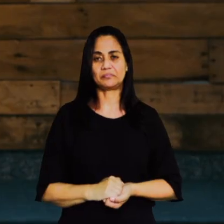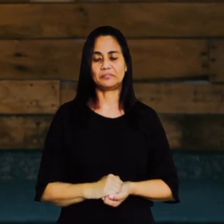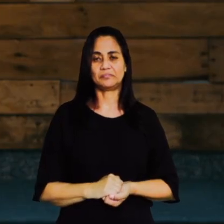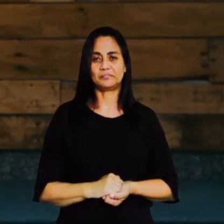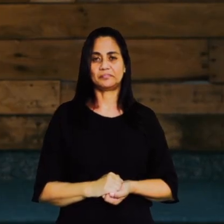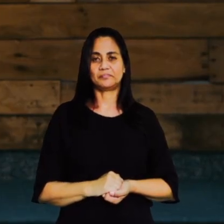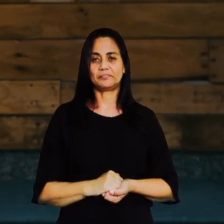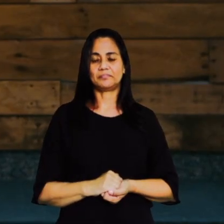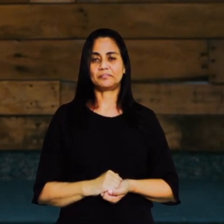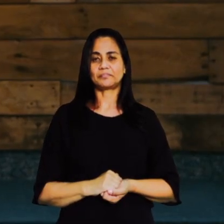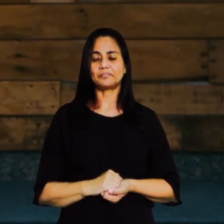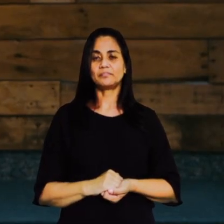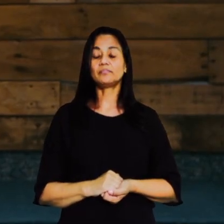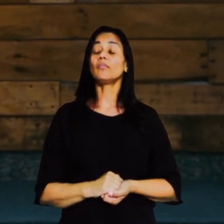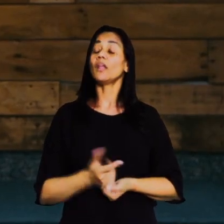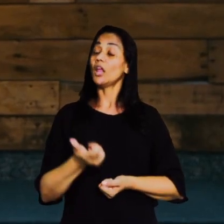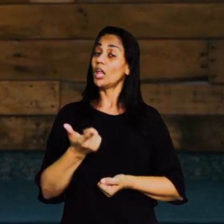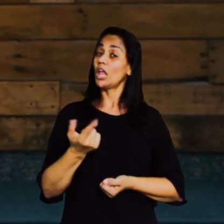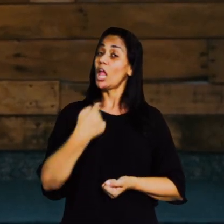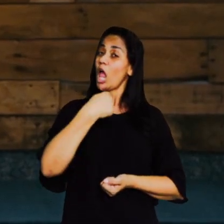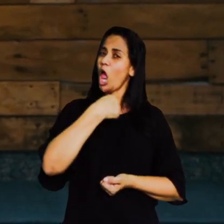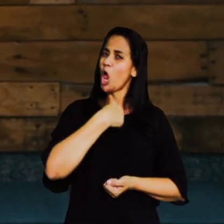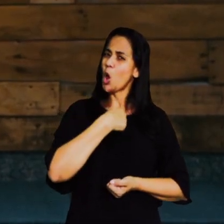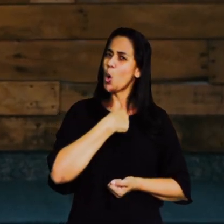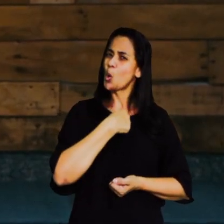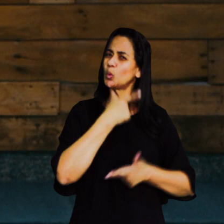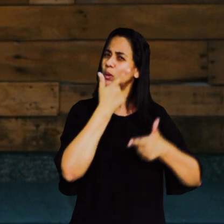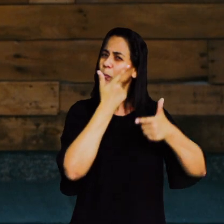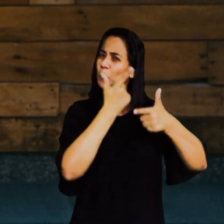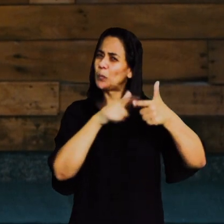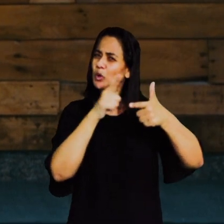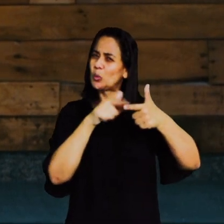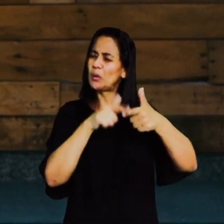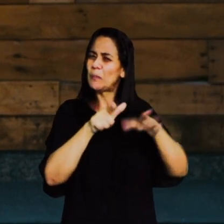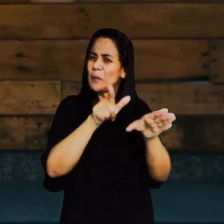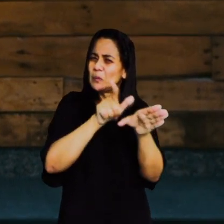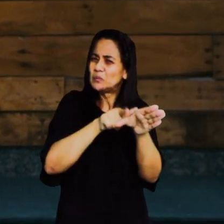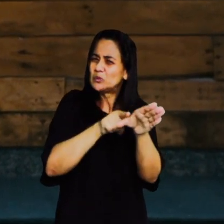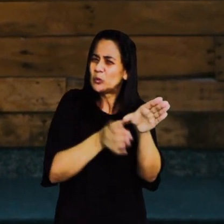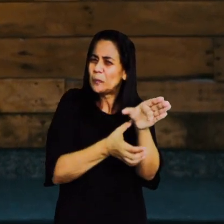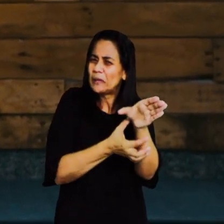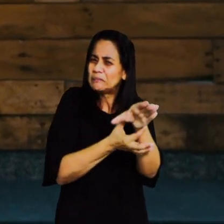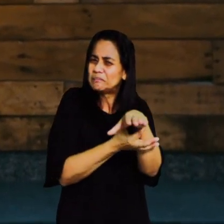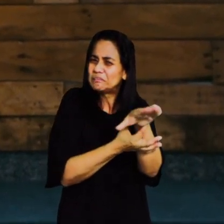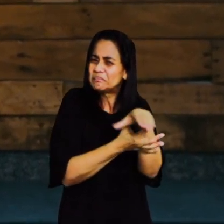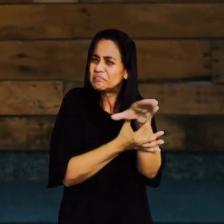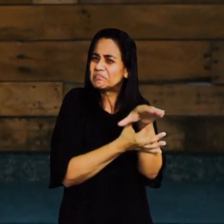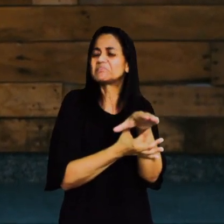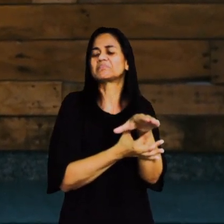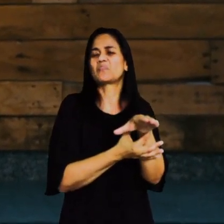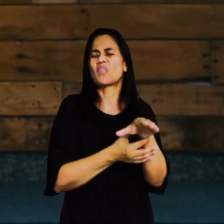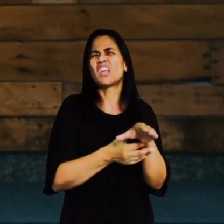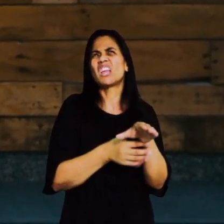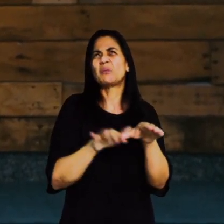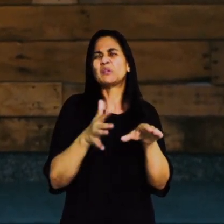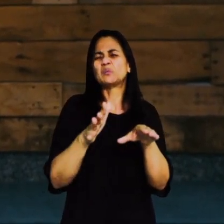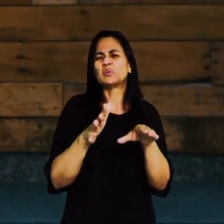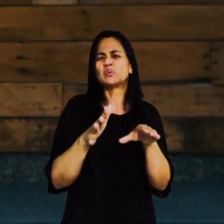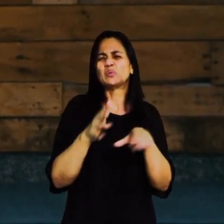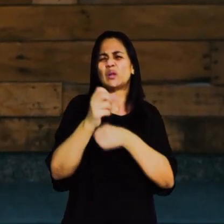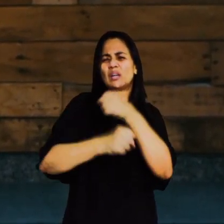Eu tenho um problema no tornozelo até hoje, de 2002.